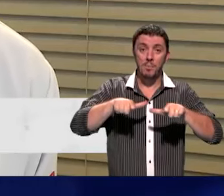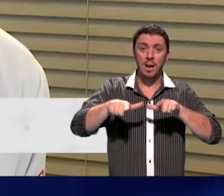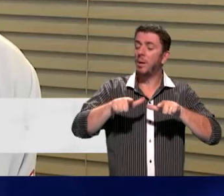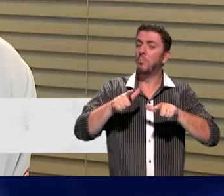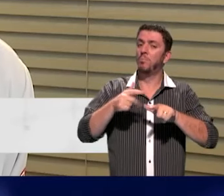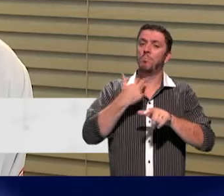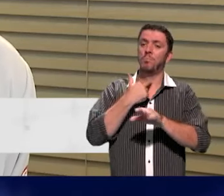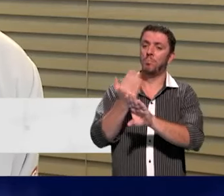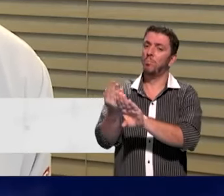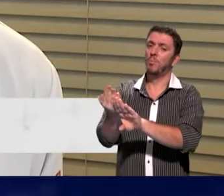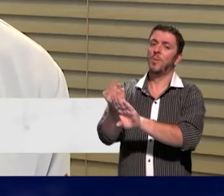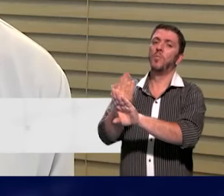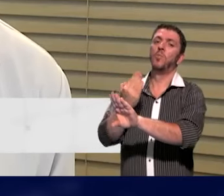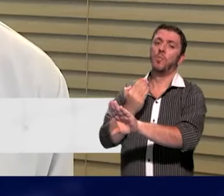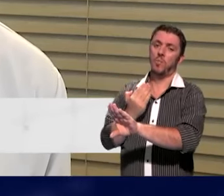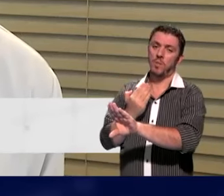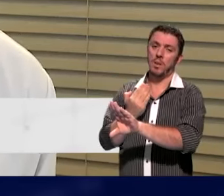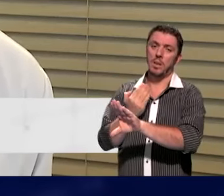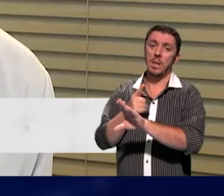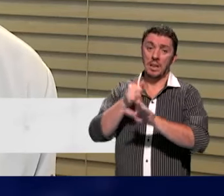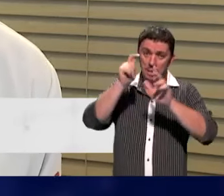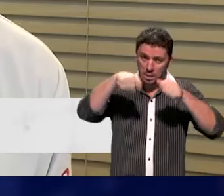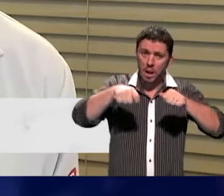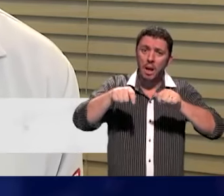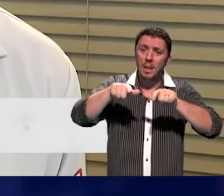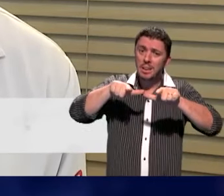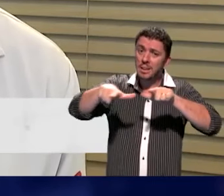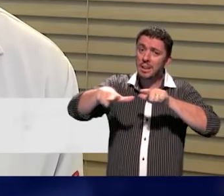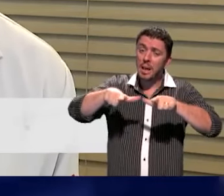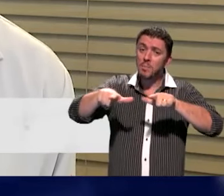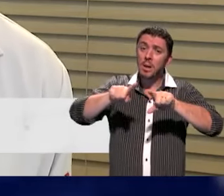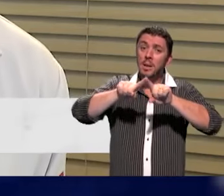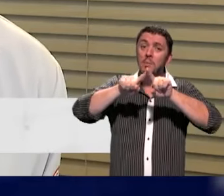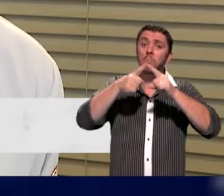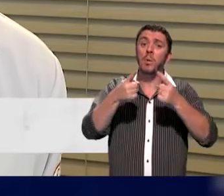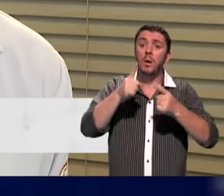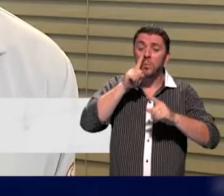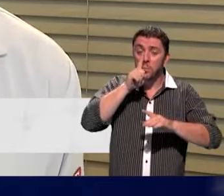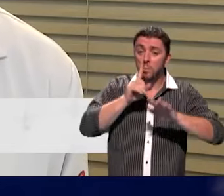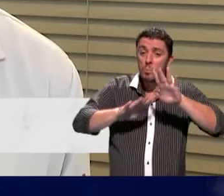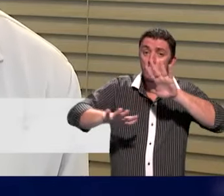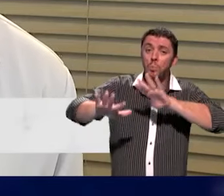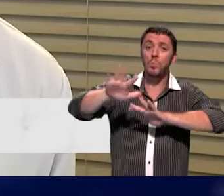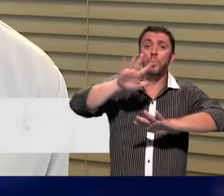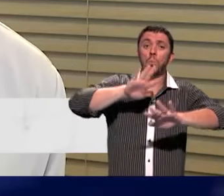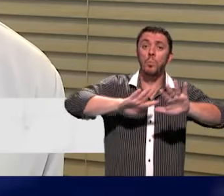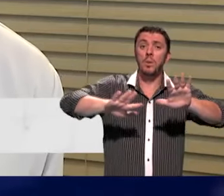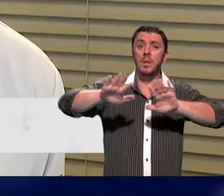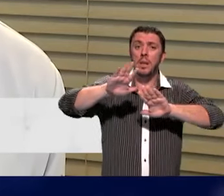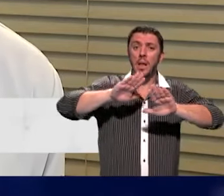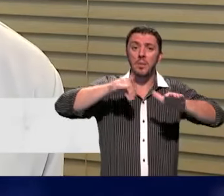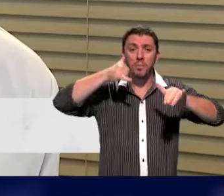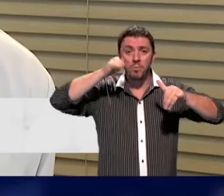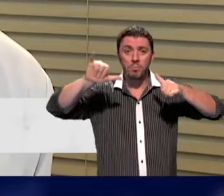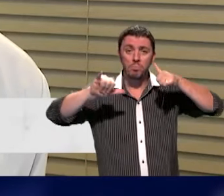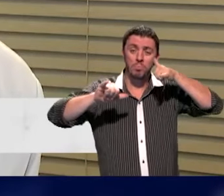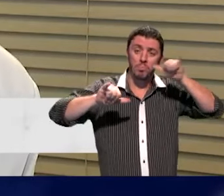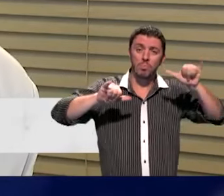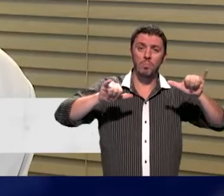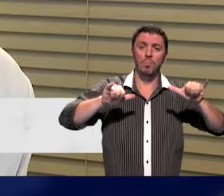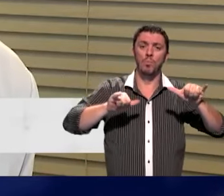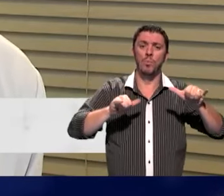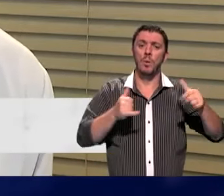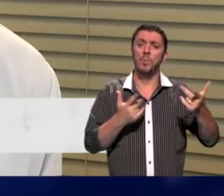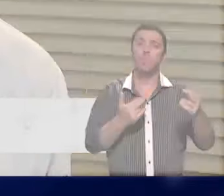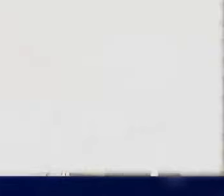a gestante por exemplo pode trabalhar desde que consiga manter os cuidados todos né que a gente está